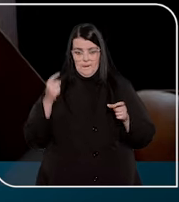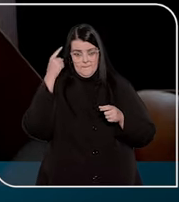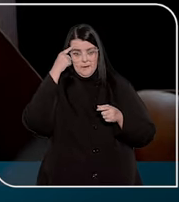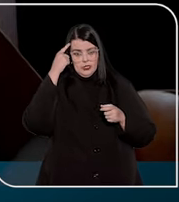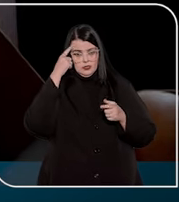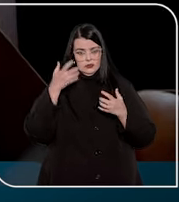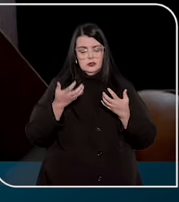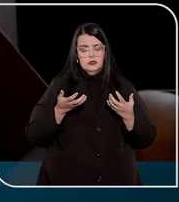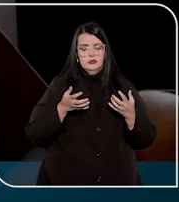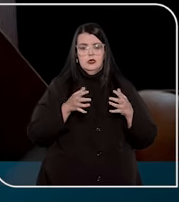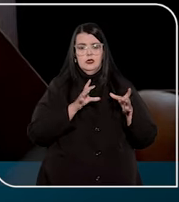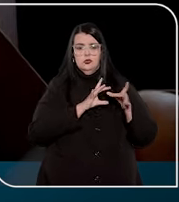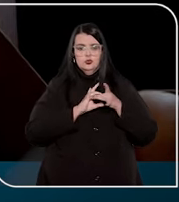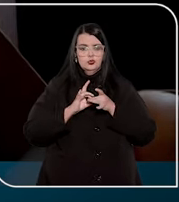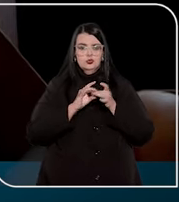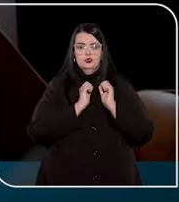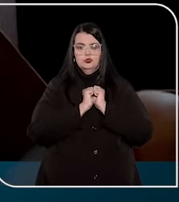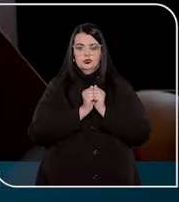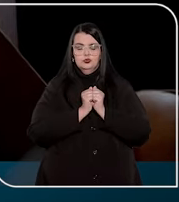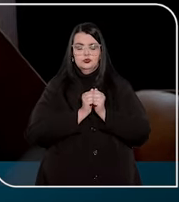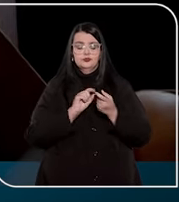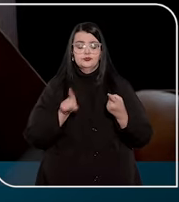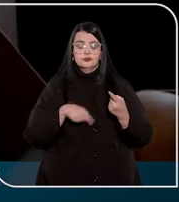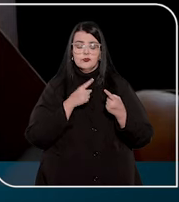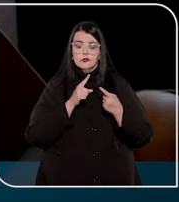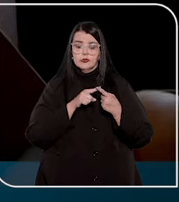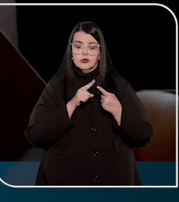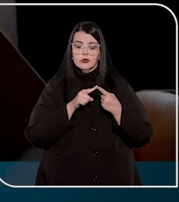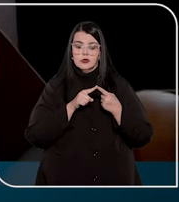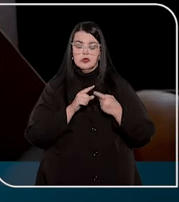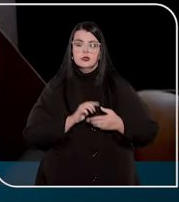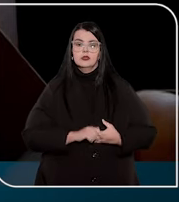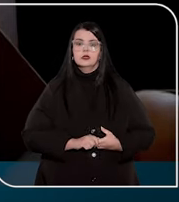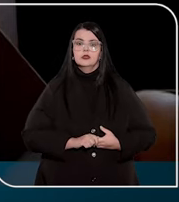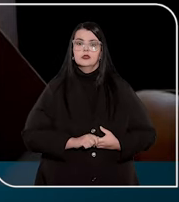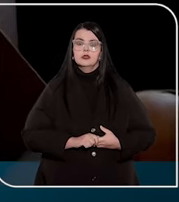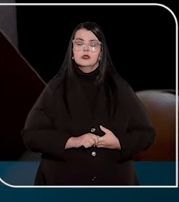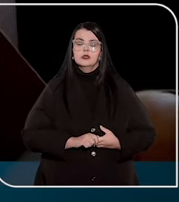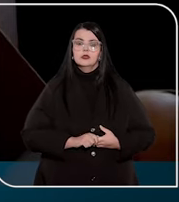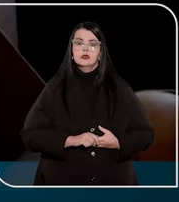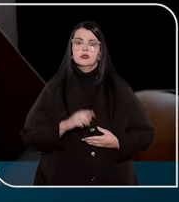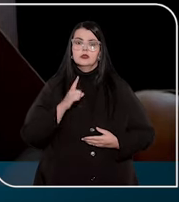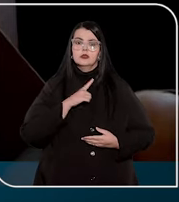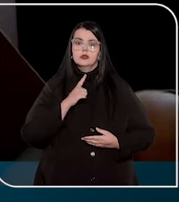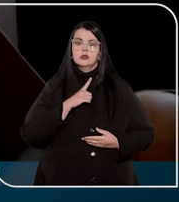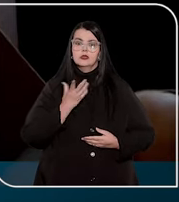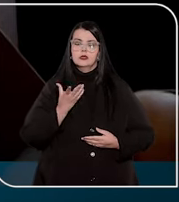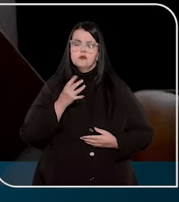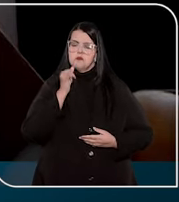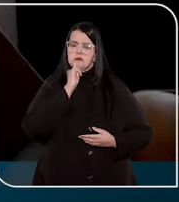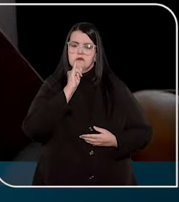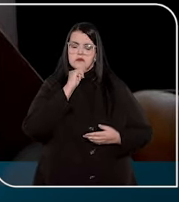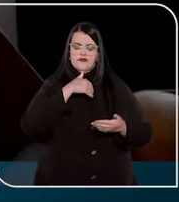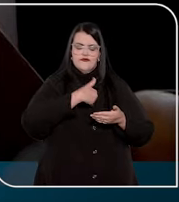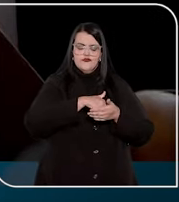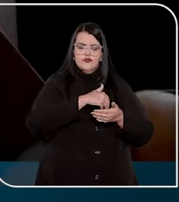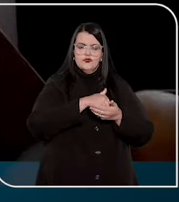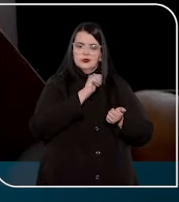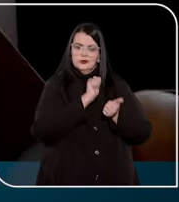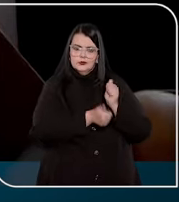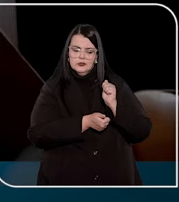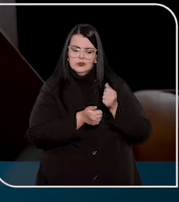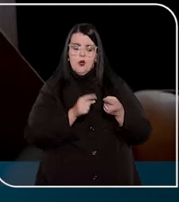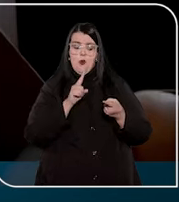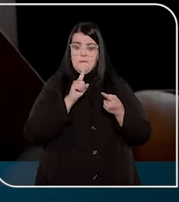juntos. O primeiro é de que, geralmente, né, se você tiver uma partida de futebol, você tem o